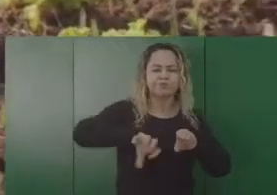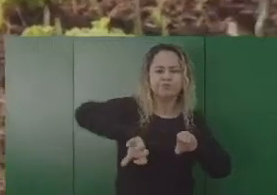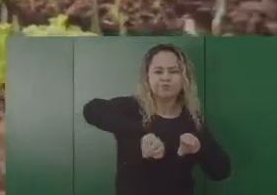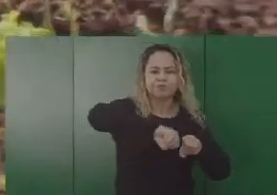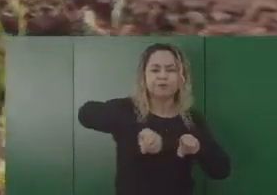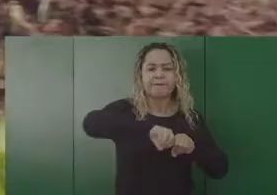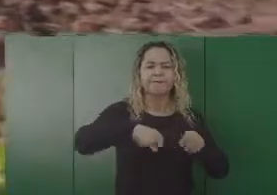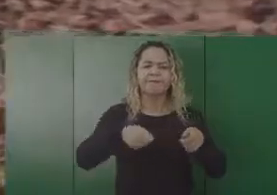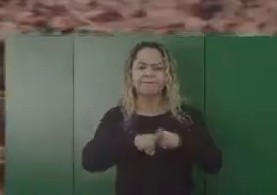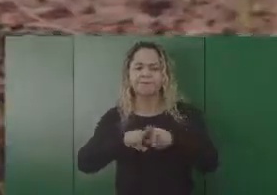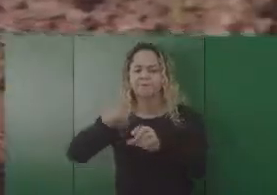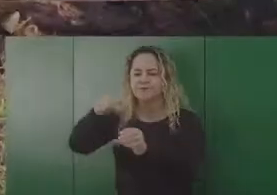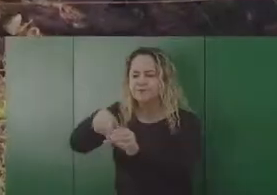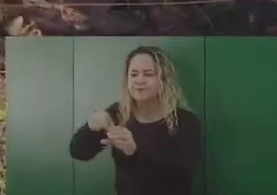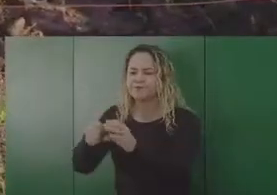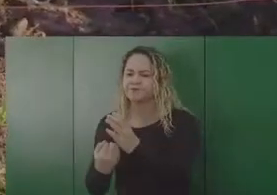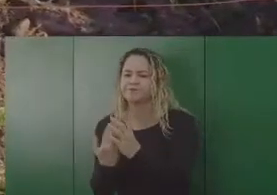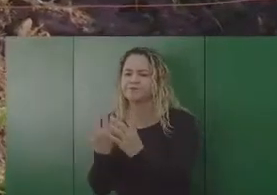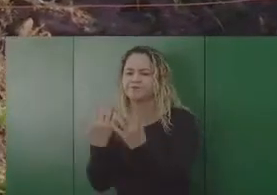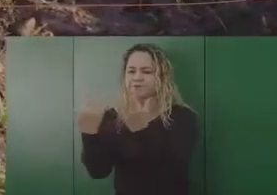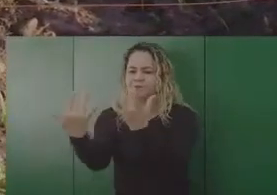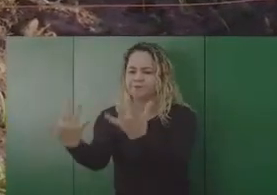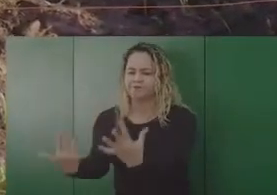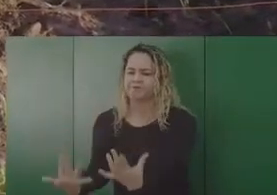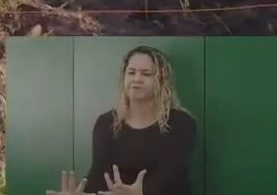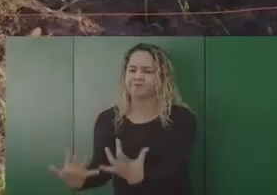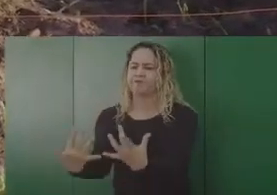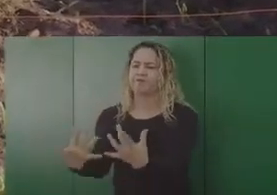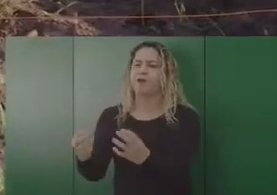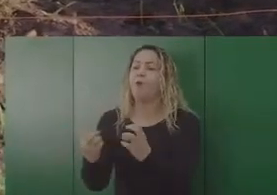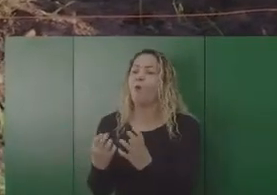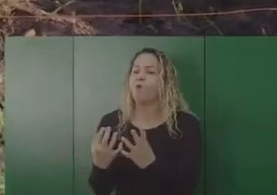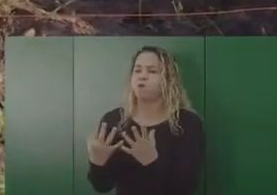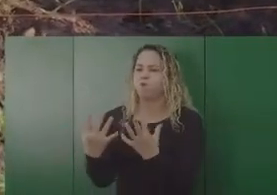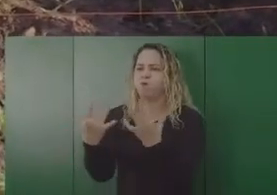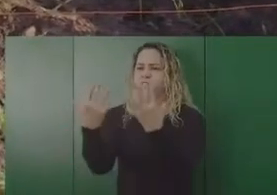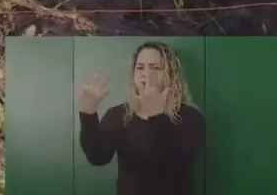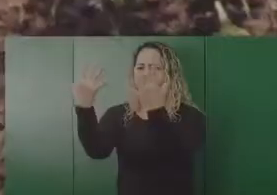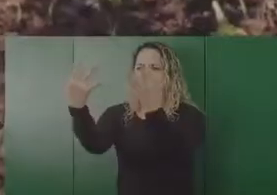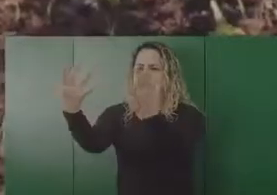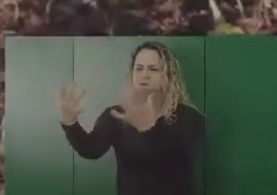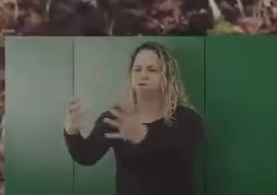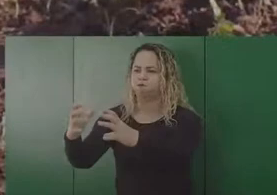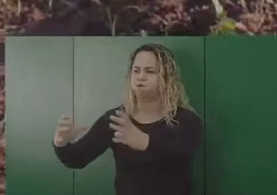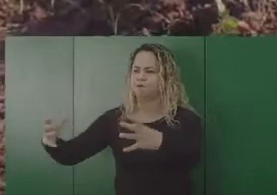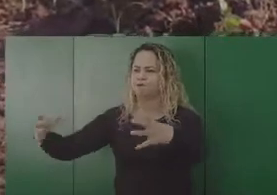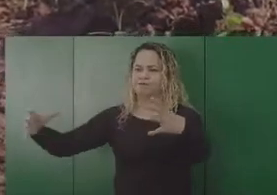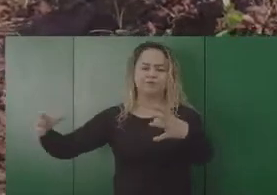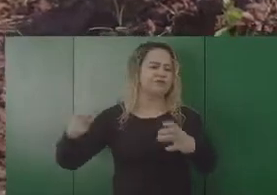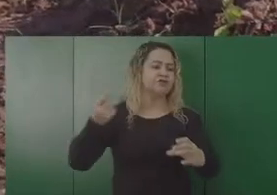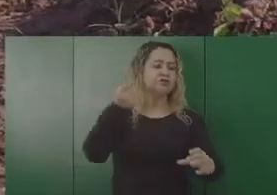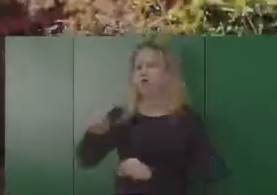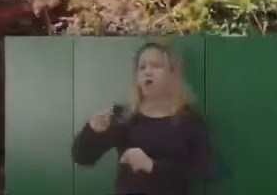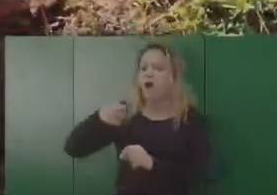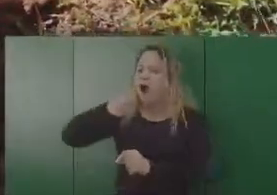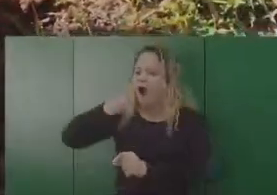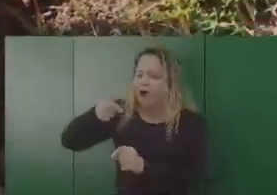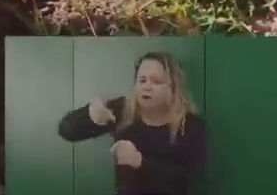no mesmo dia e as alfaces que estavam no campo magnético cresceram mais do que estas que estavam fora do campo